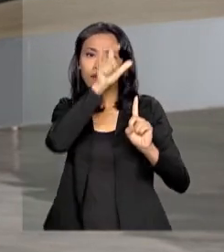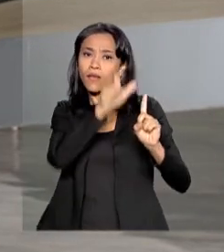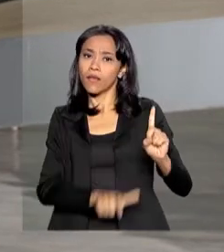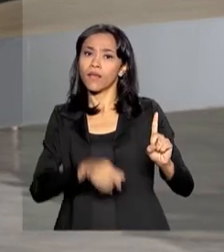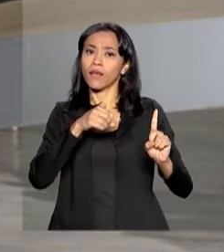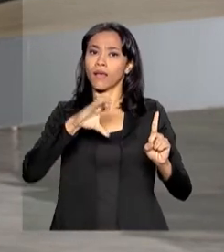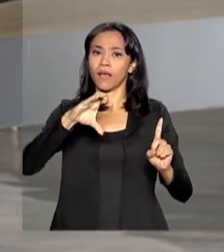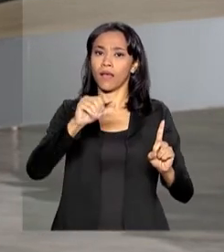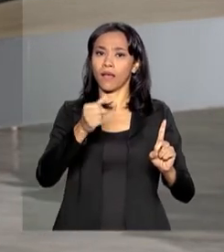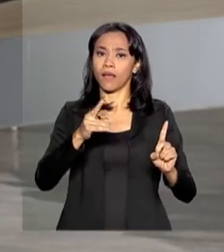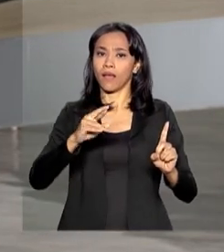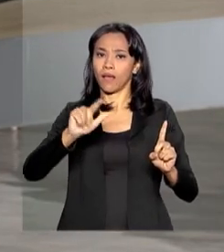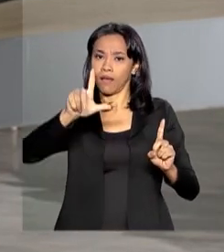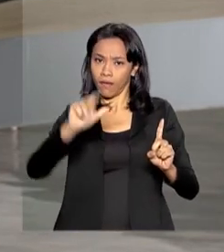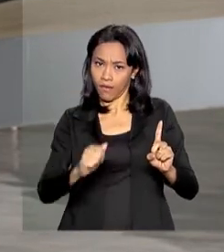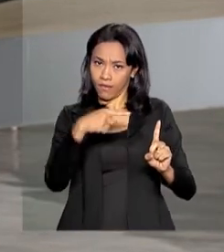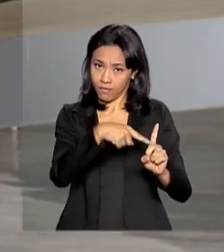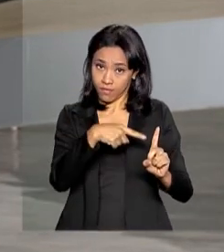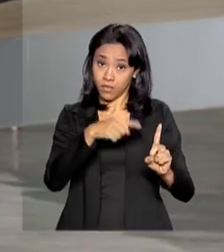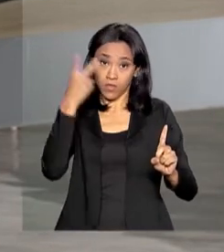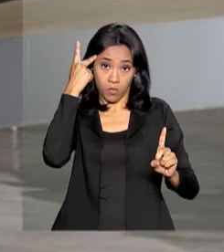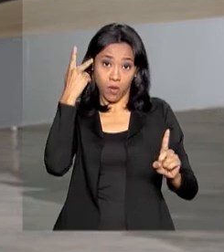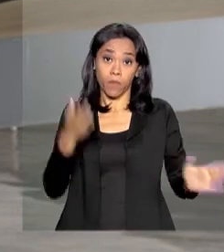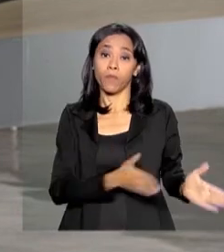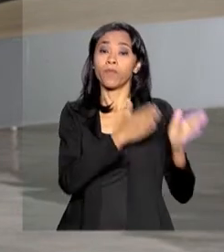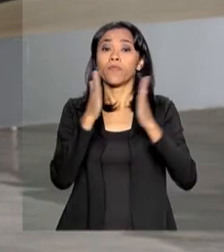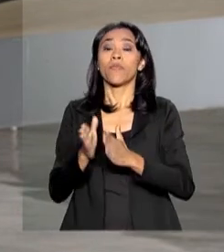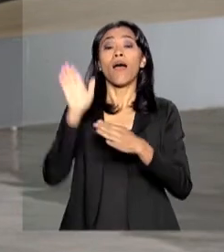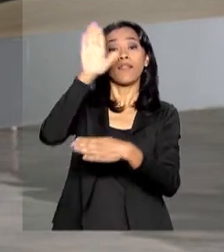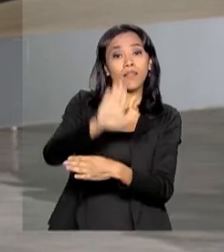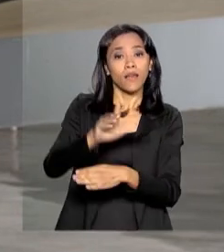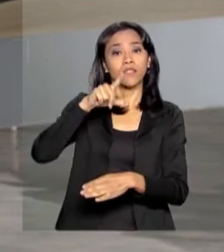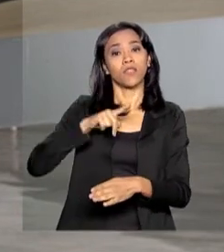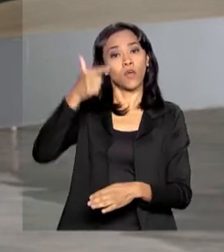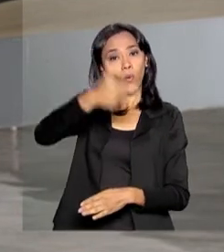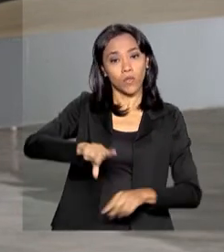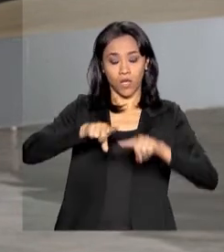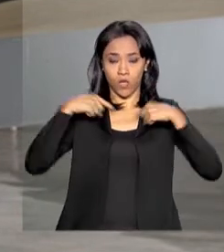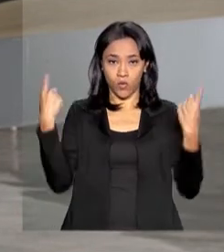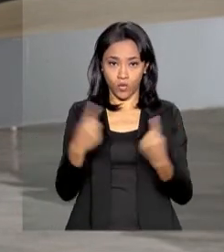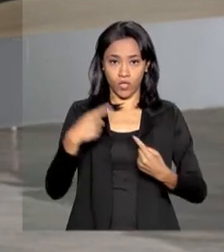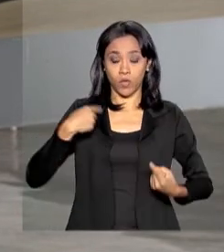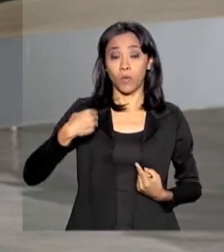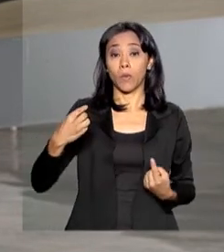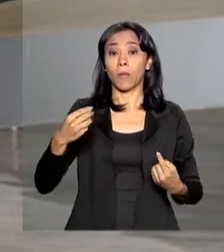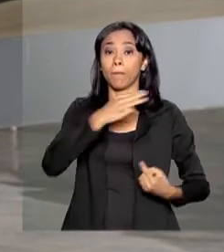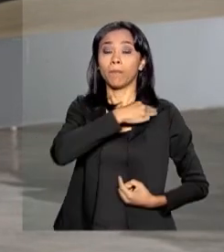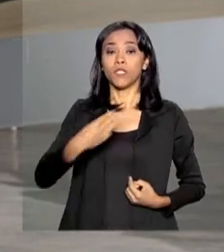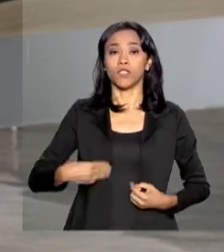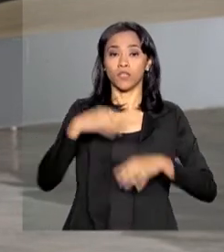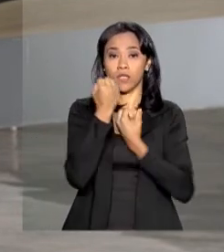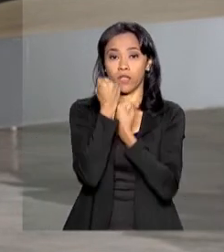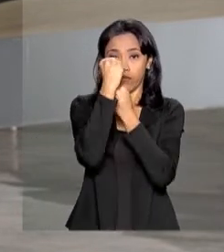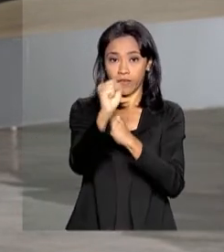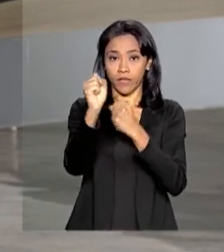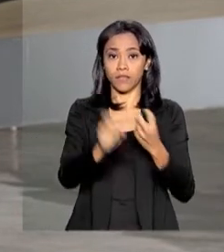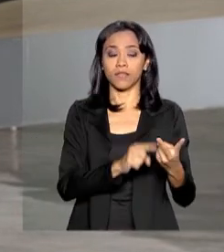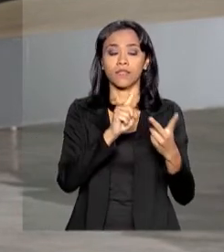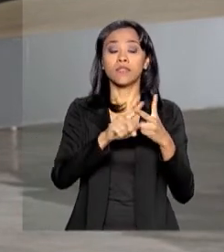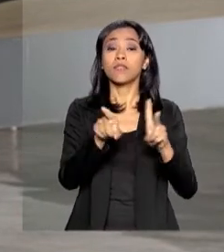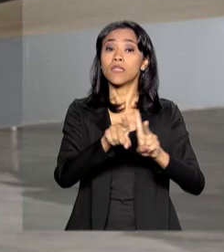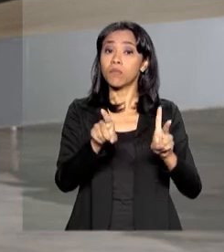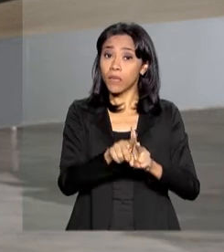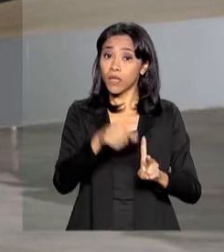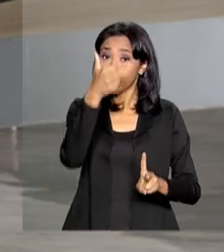paulo às cinco e meia da tarde presidente funcionário tem reunião com os ministros da defesa fernando azevedo e do gabinete de segurança